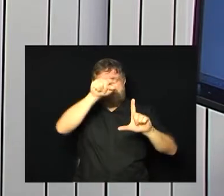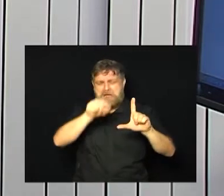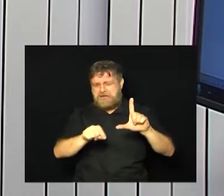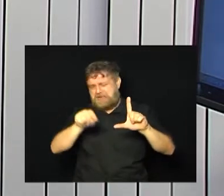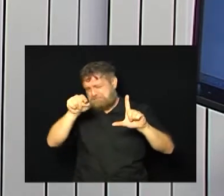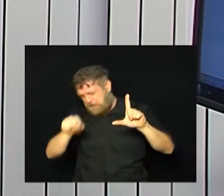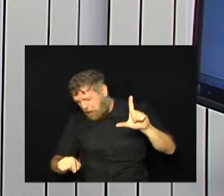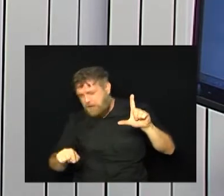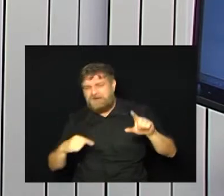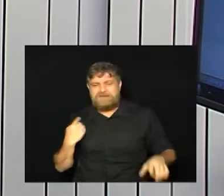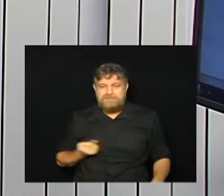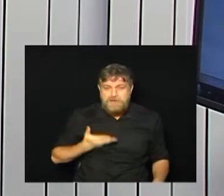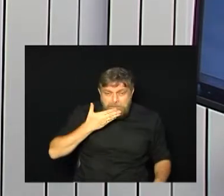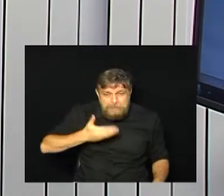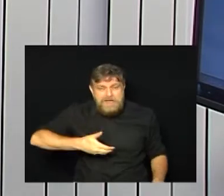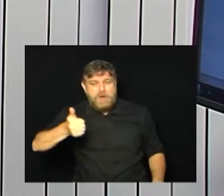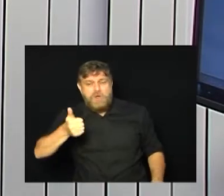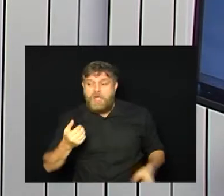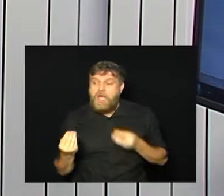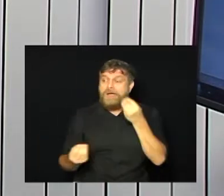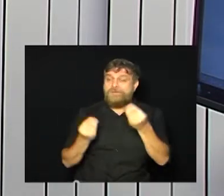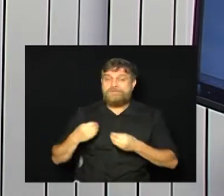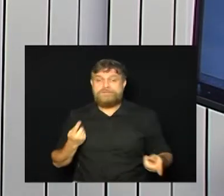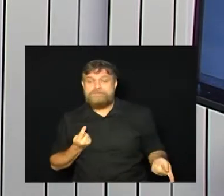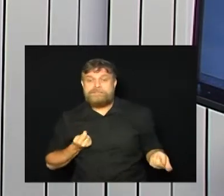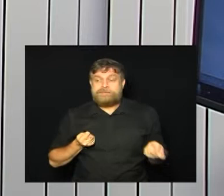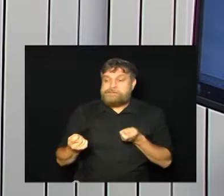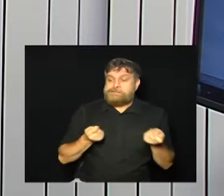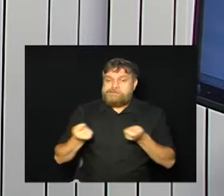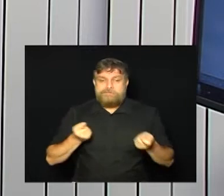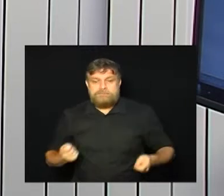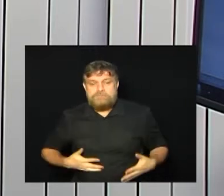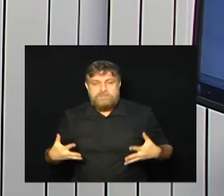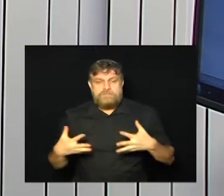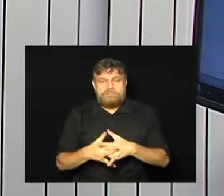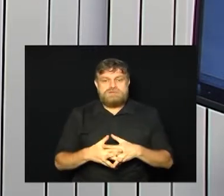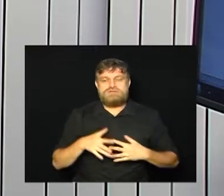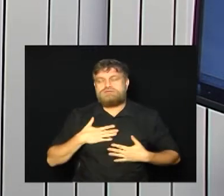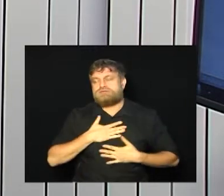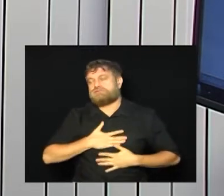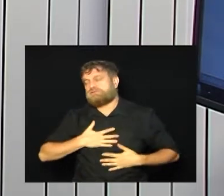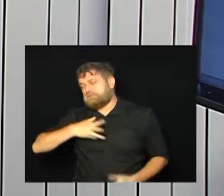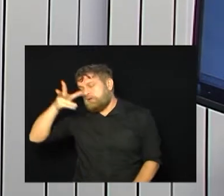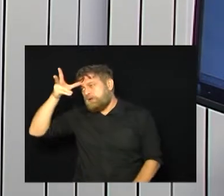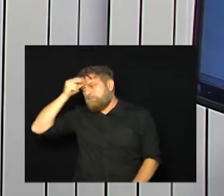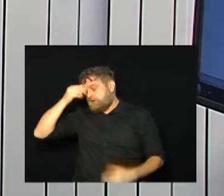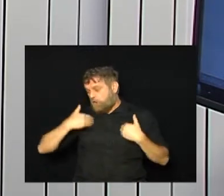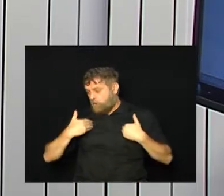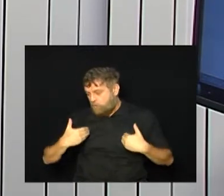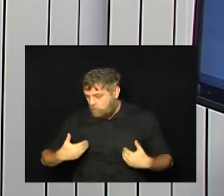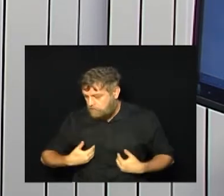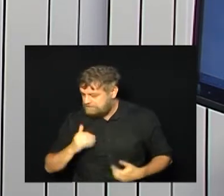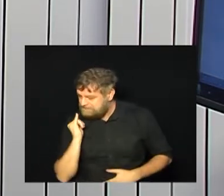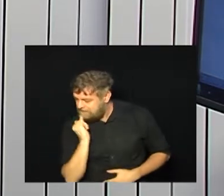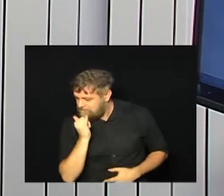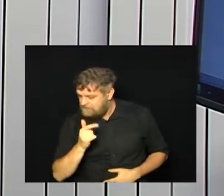melhora, enfim. Como é que a gente lida com esse estado completo de bem-estar físico, que a gente estava citando, então